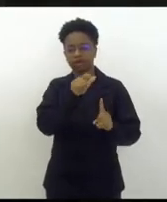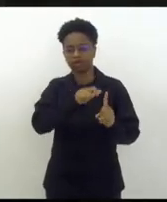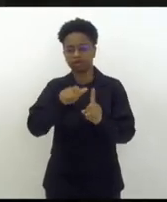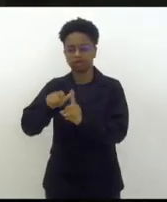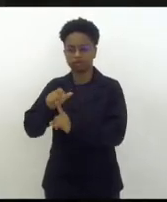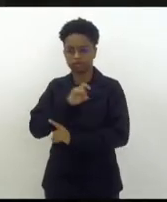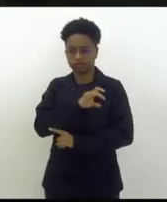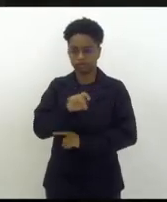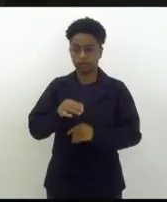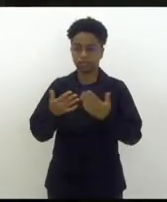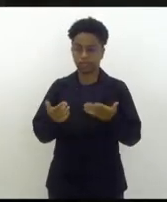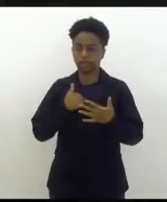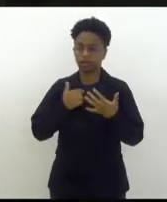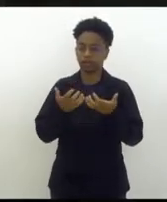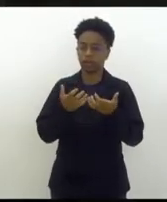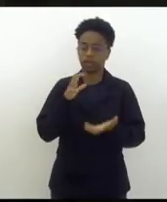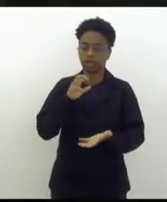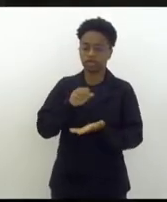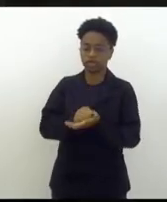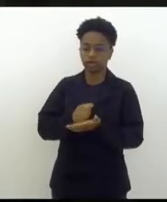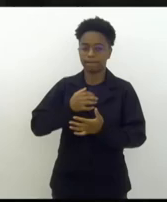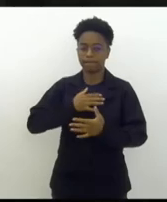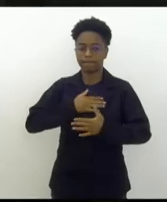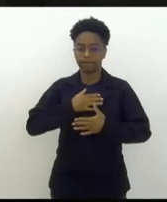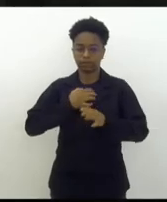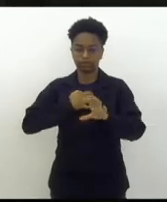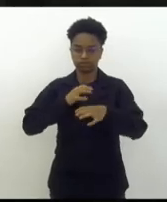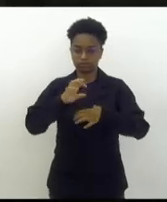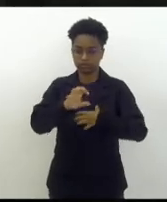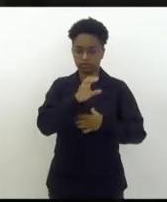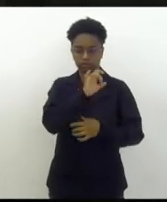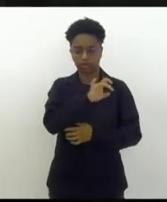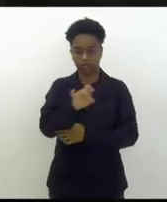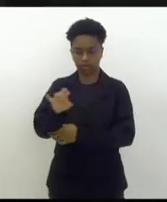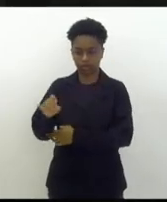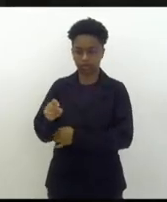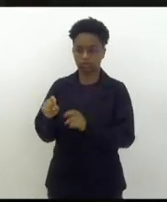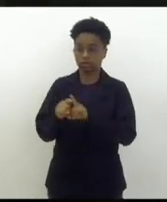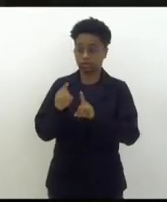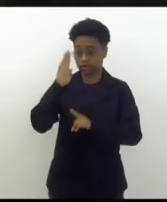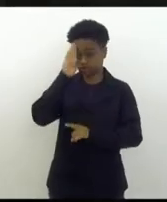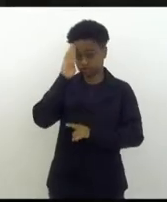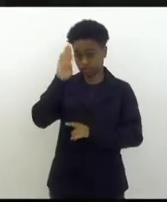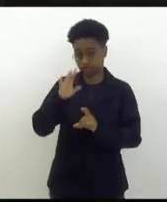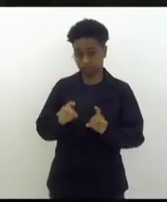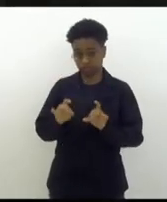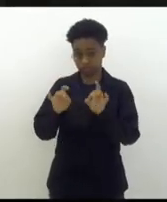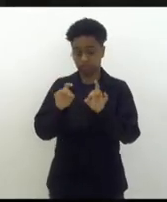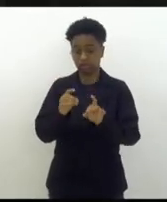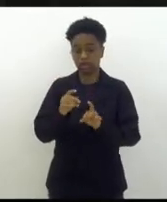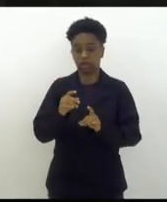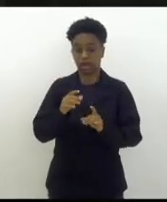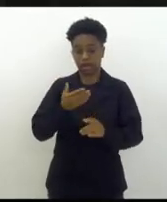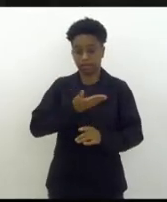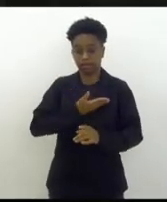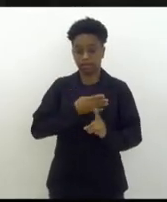deixar registrada minha solidariedade a essas companheiras em especial as companheiras lgbtqia mais que